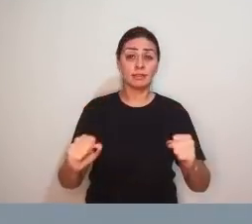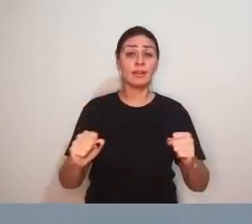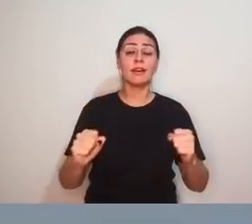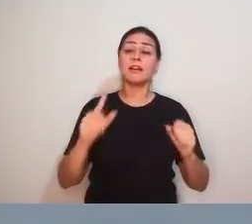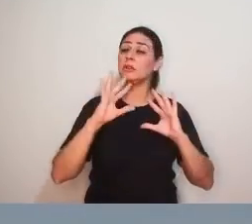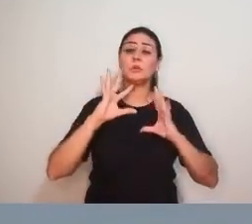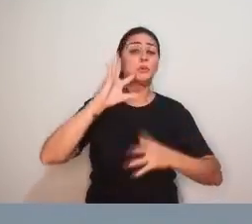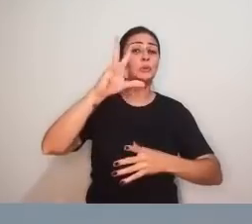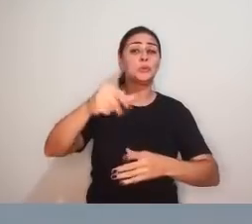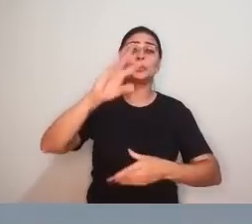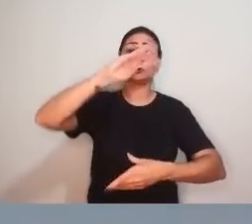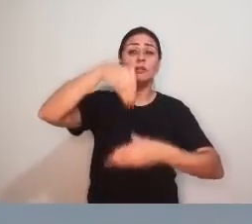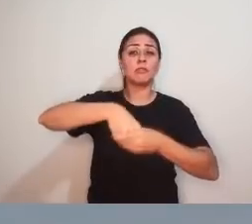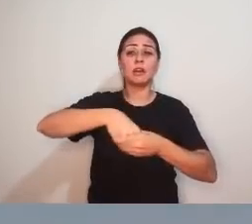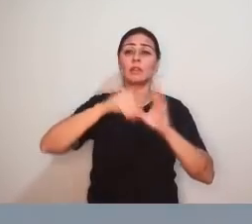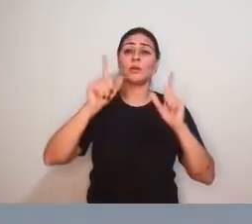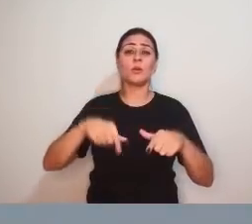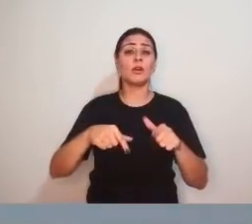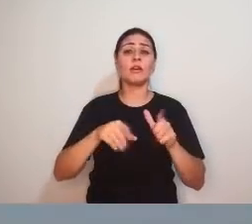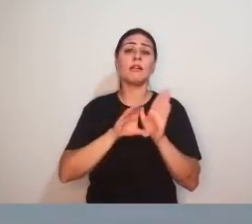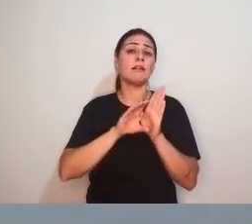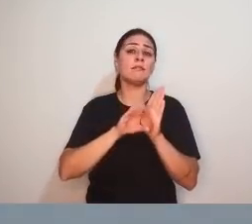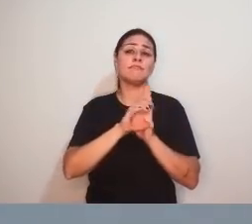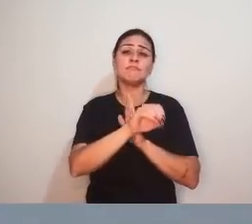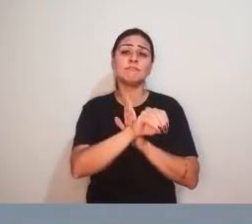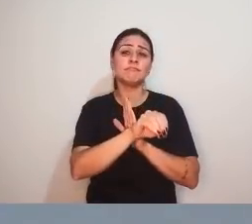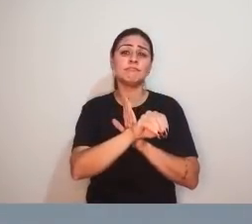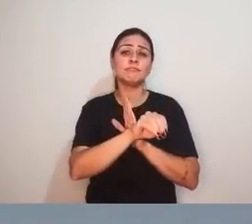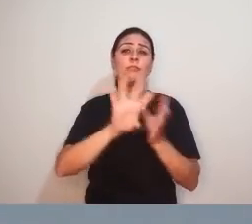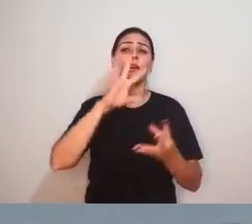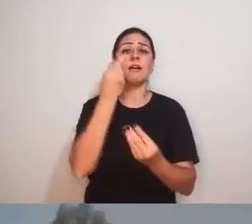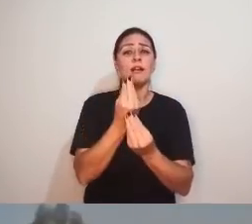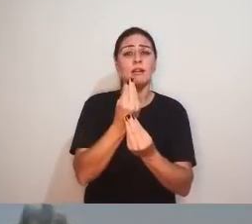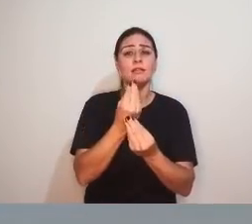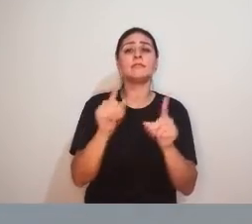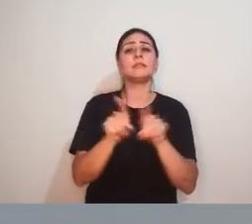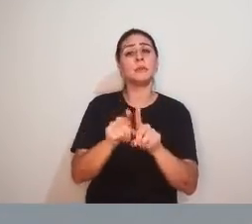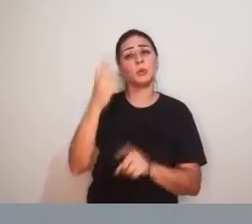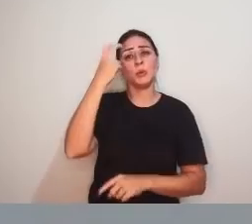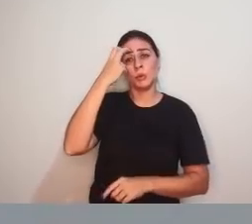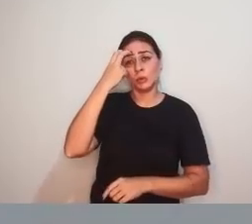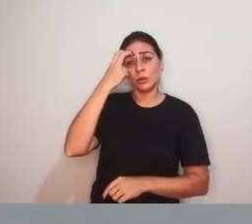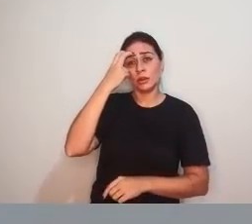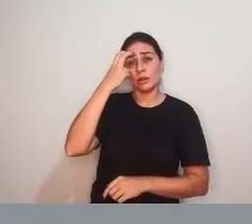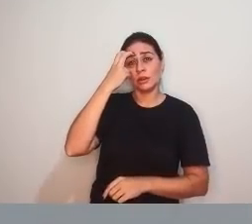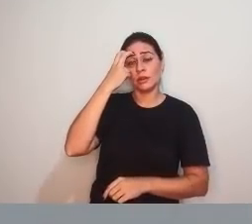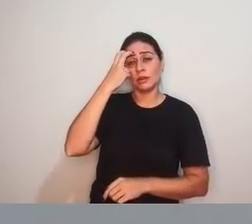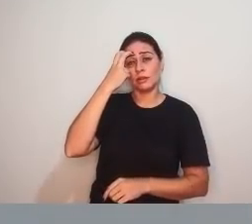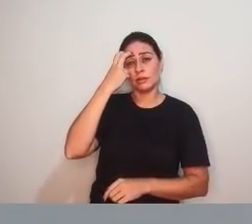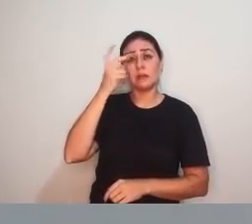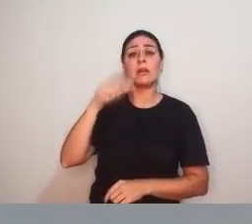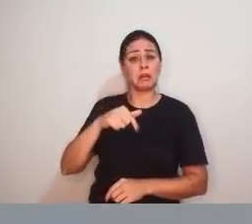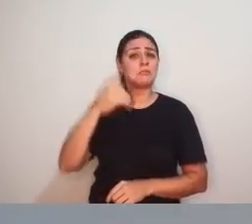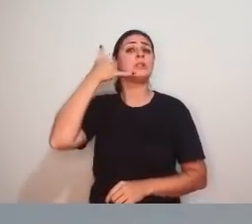né? Então tudo disponível aqui gratuitamente na plataforma do Google Arts